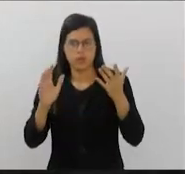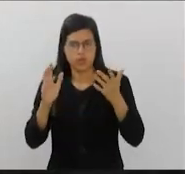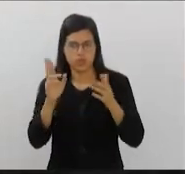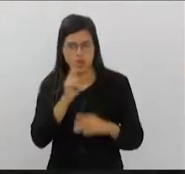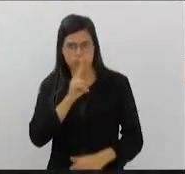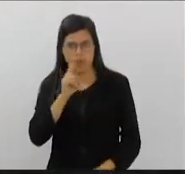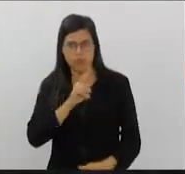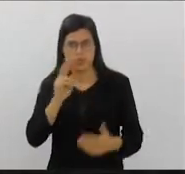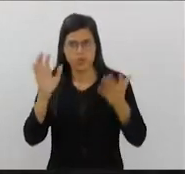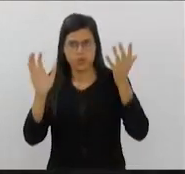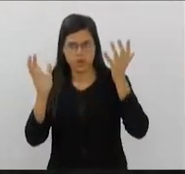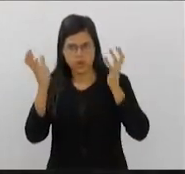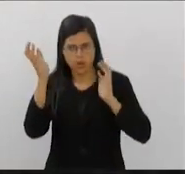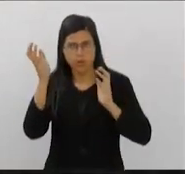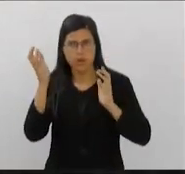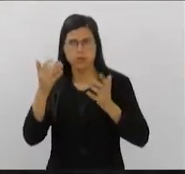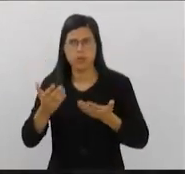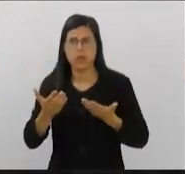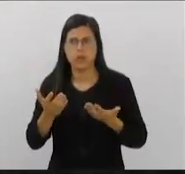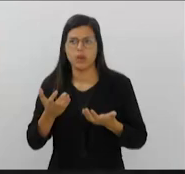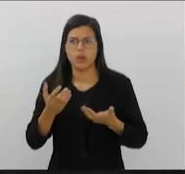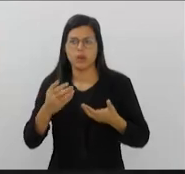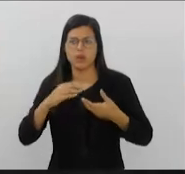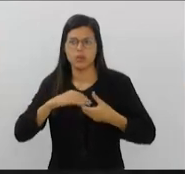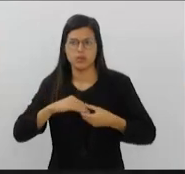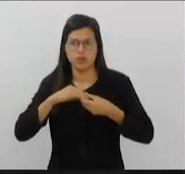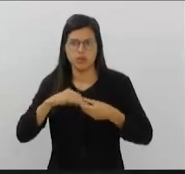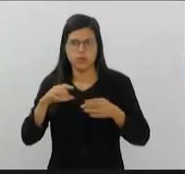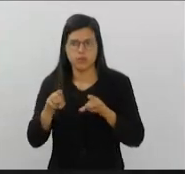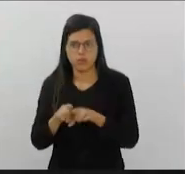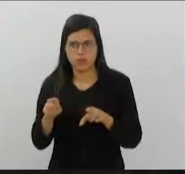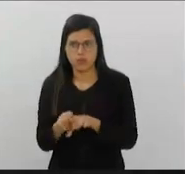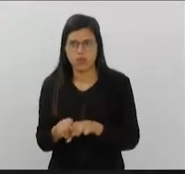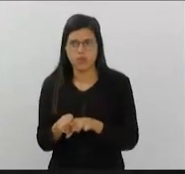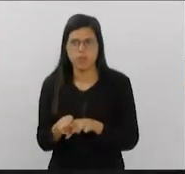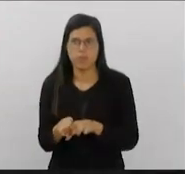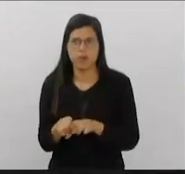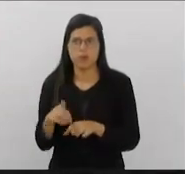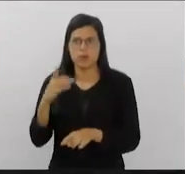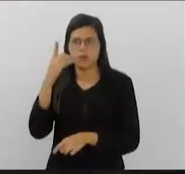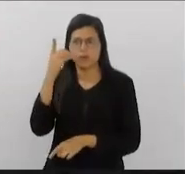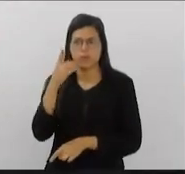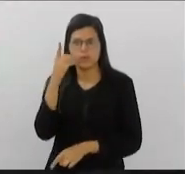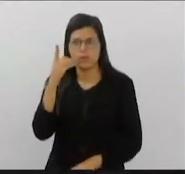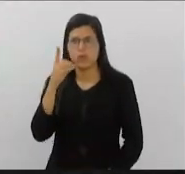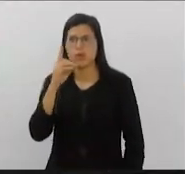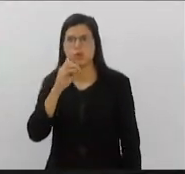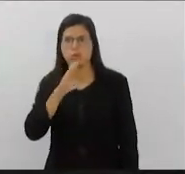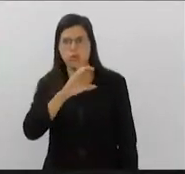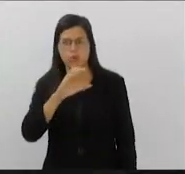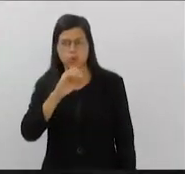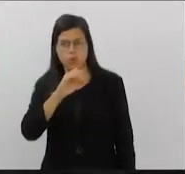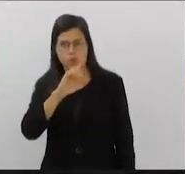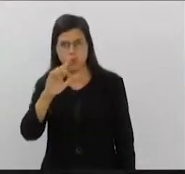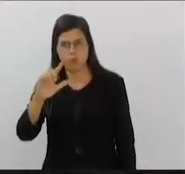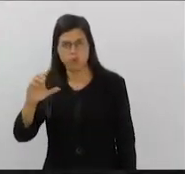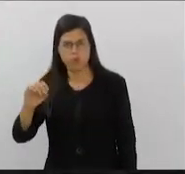da nossa legislatura. Queria saudar também aqui a proposição do deputado Vinícius Cozzolino,